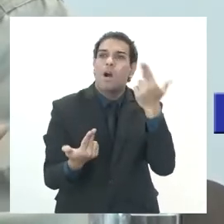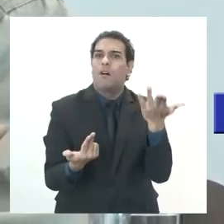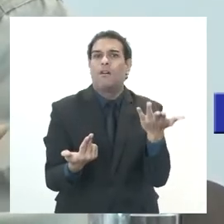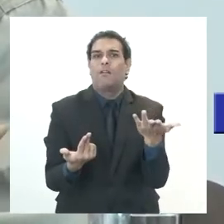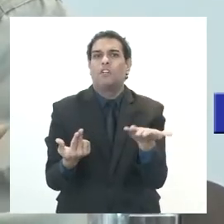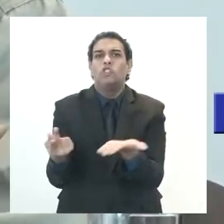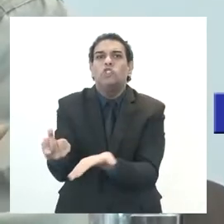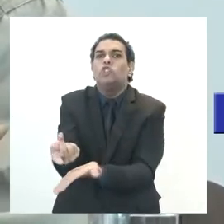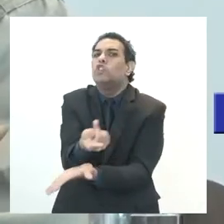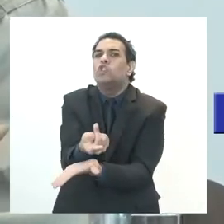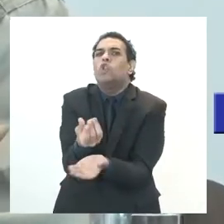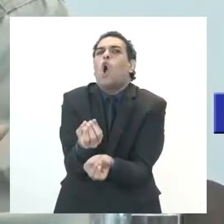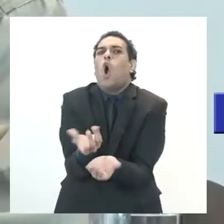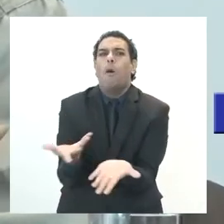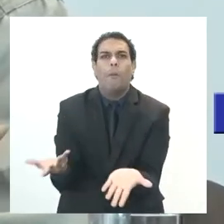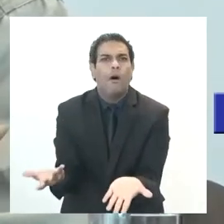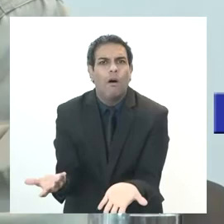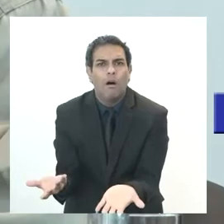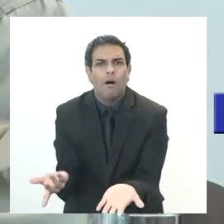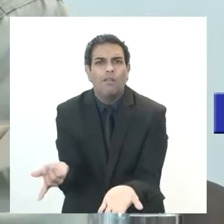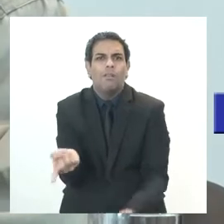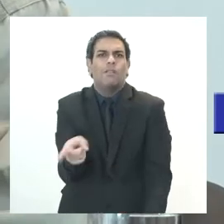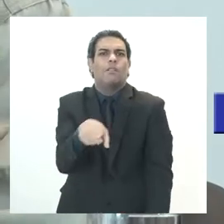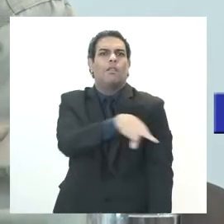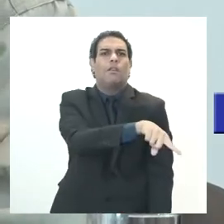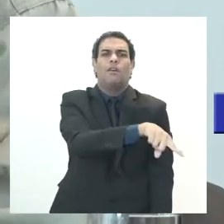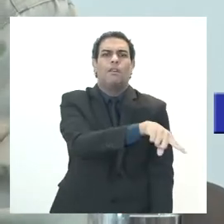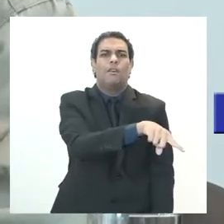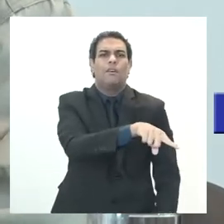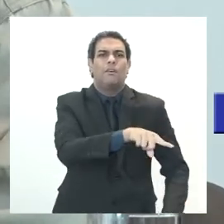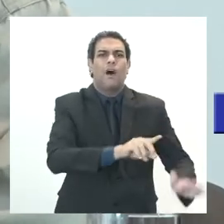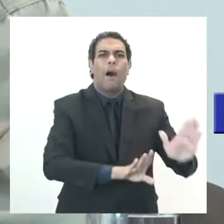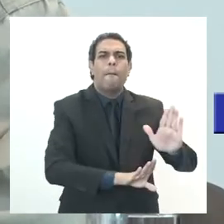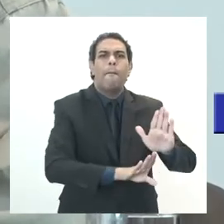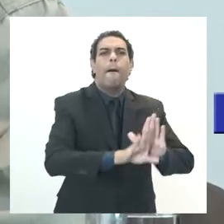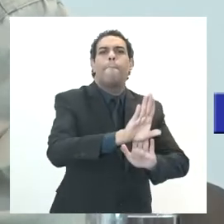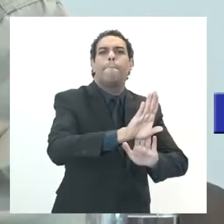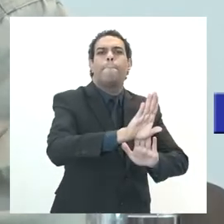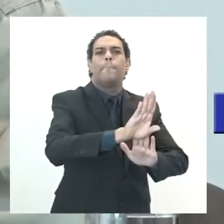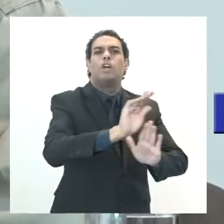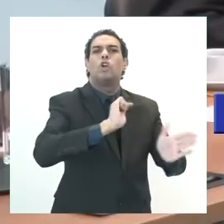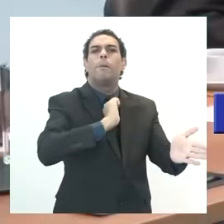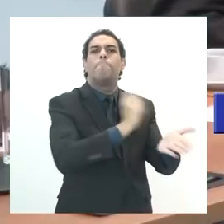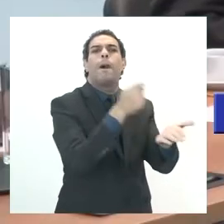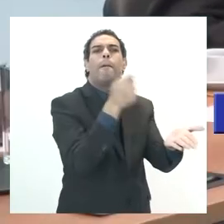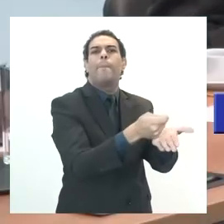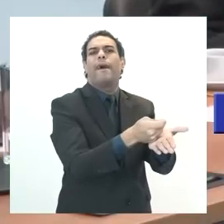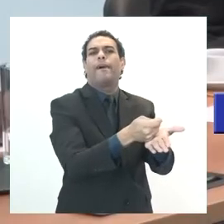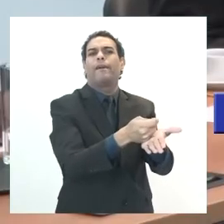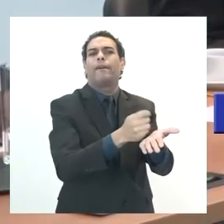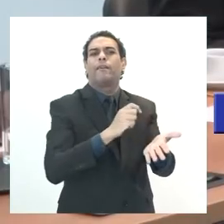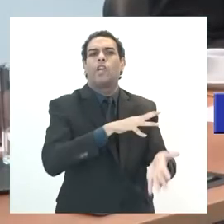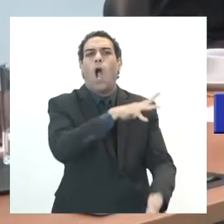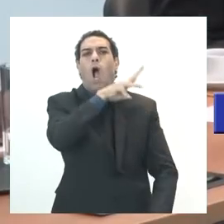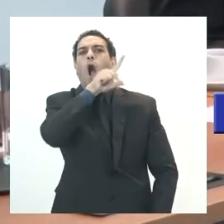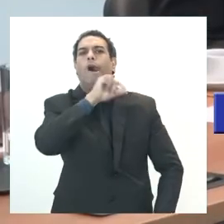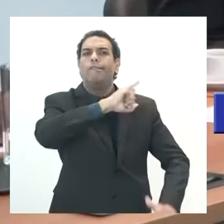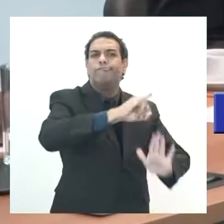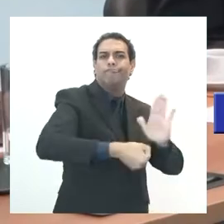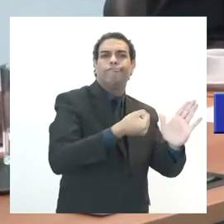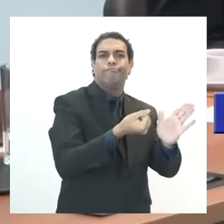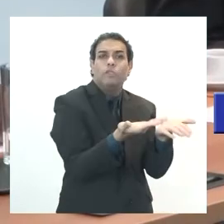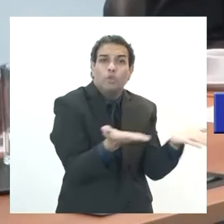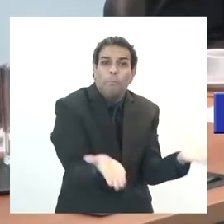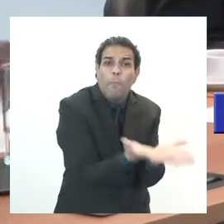grande capital e no entanto a gente pune aumentando a a contribuição do Imposto de Renda das pessoas que são